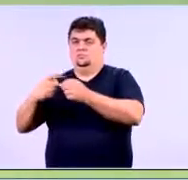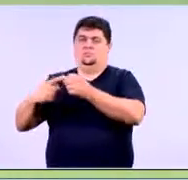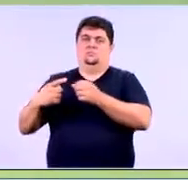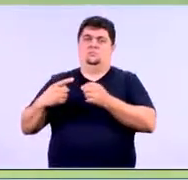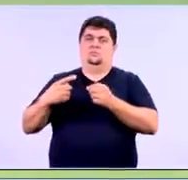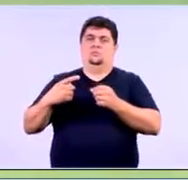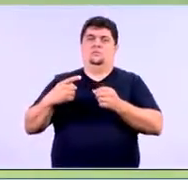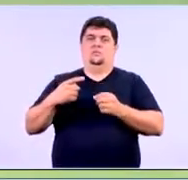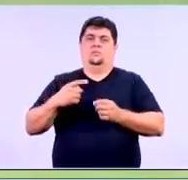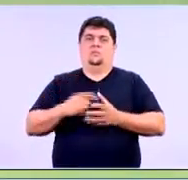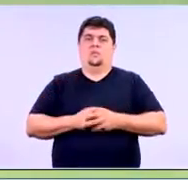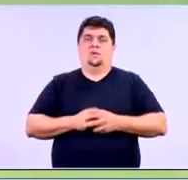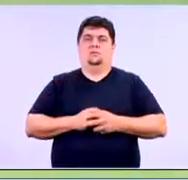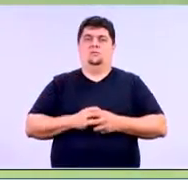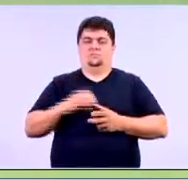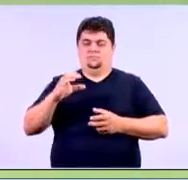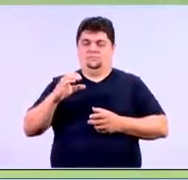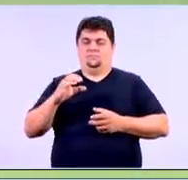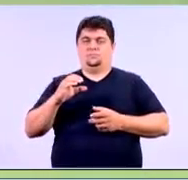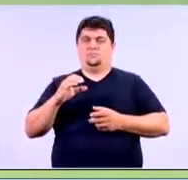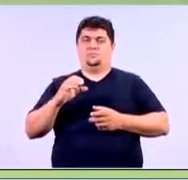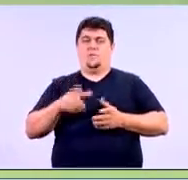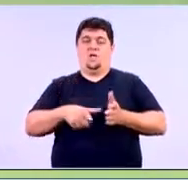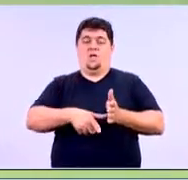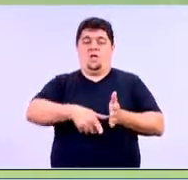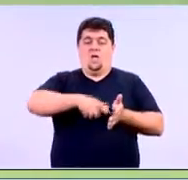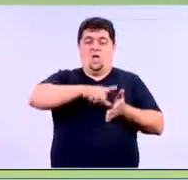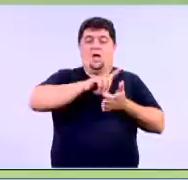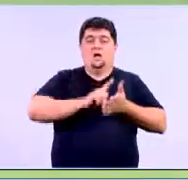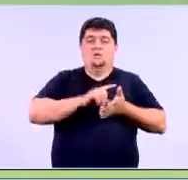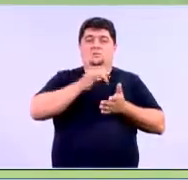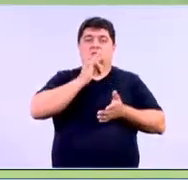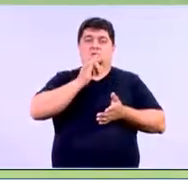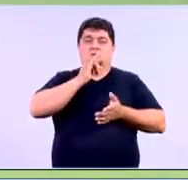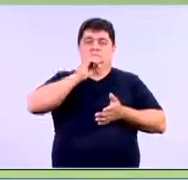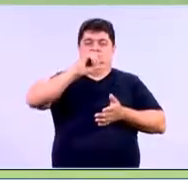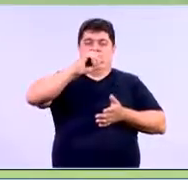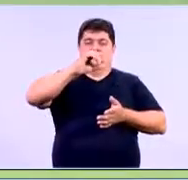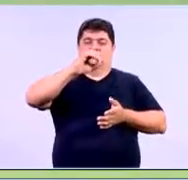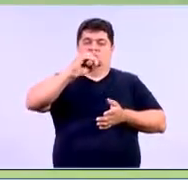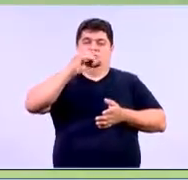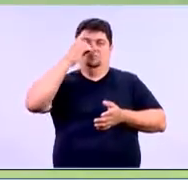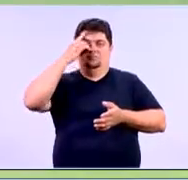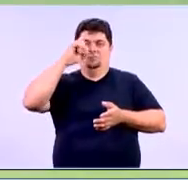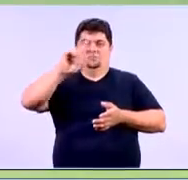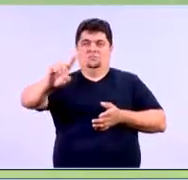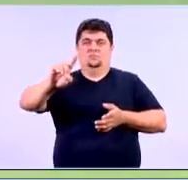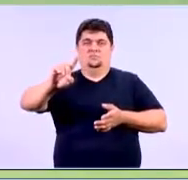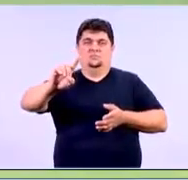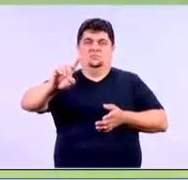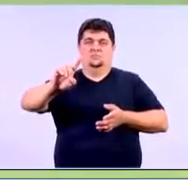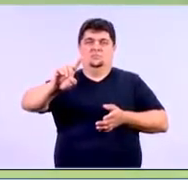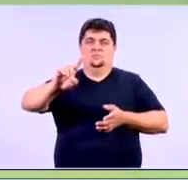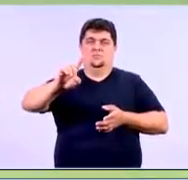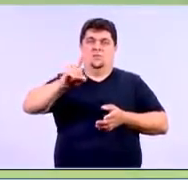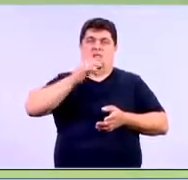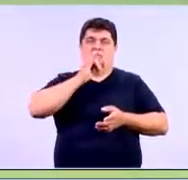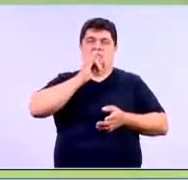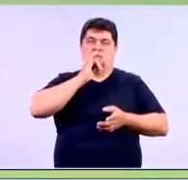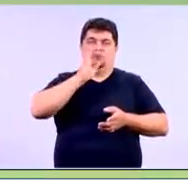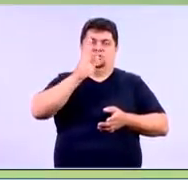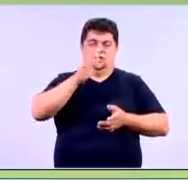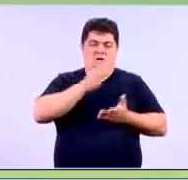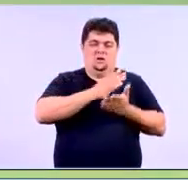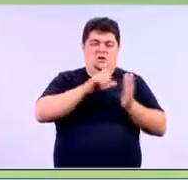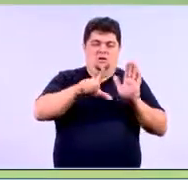tributos, a linha C, que é a nossa exceção, antes de decorridos 90 dias da data em que haja sido publicada a